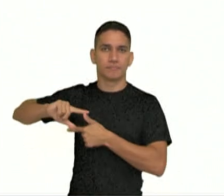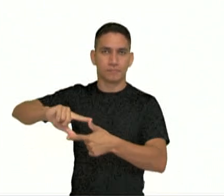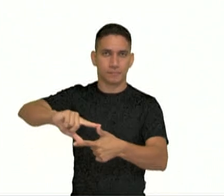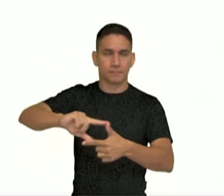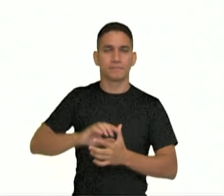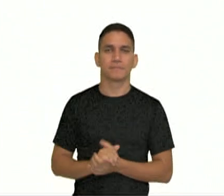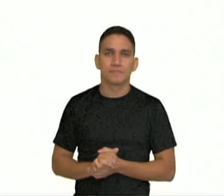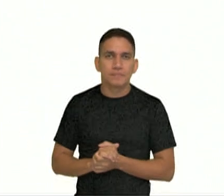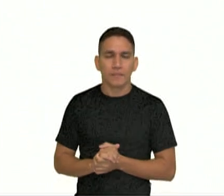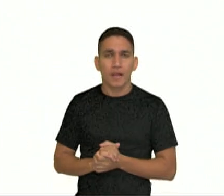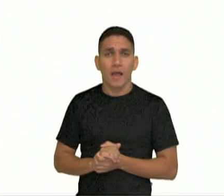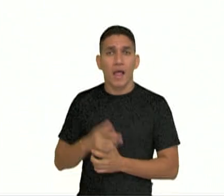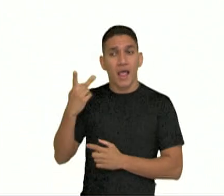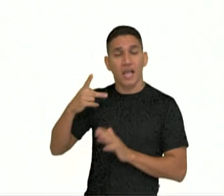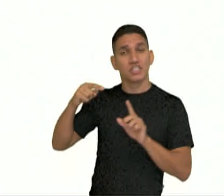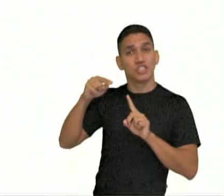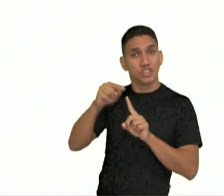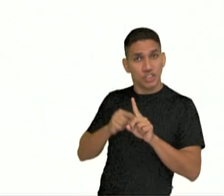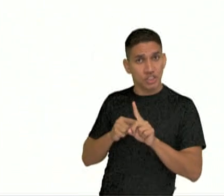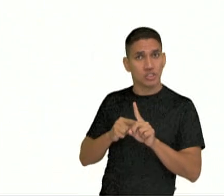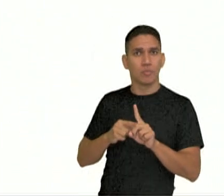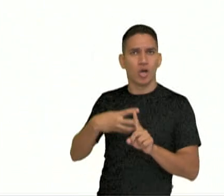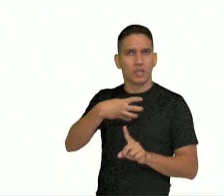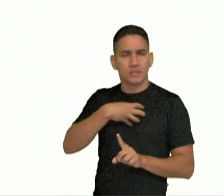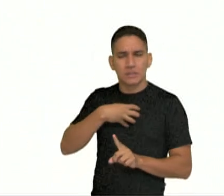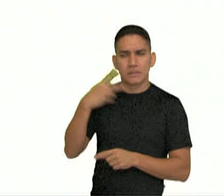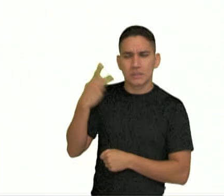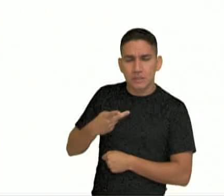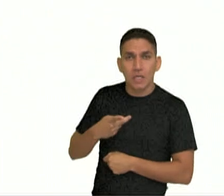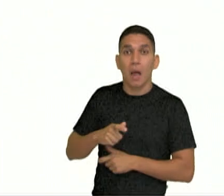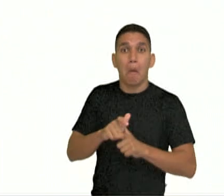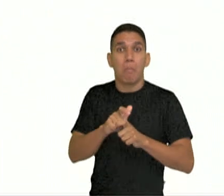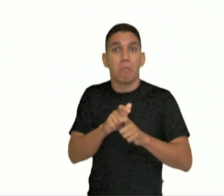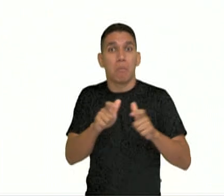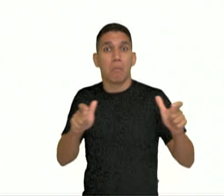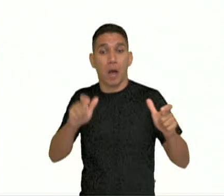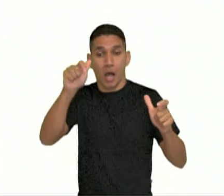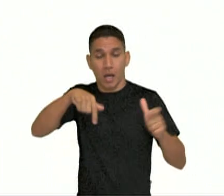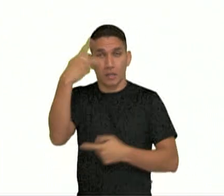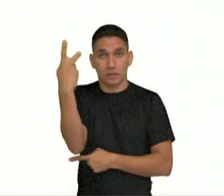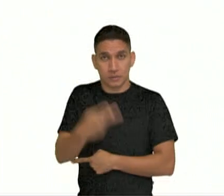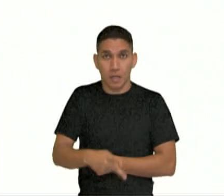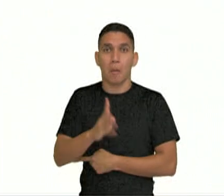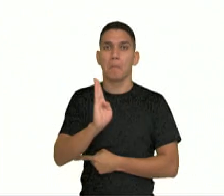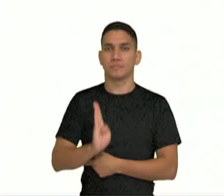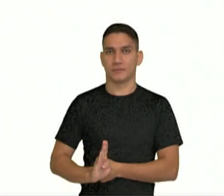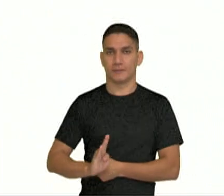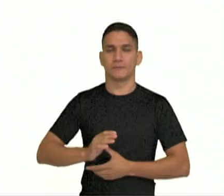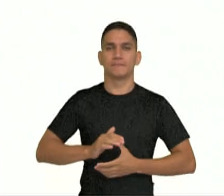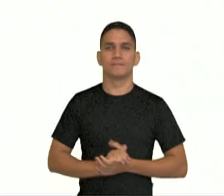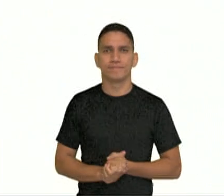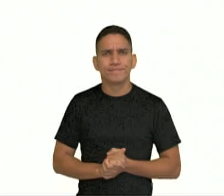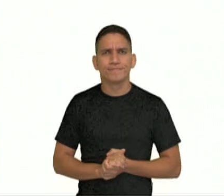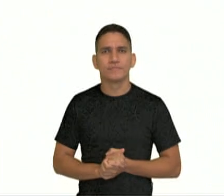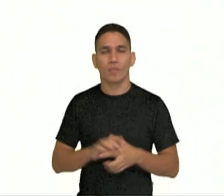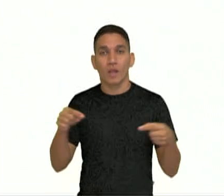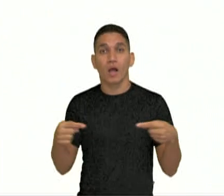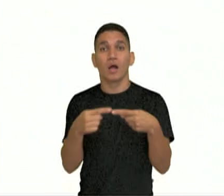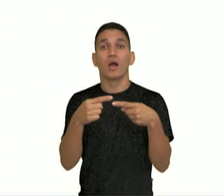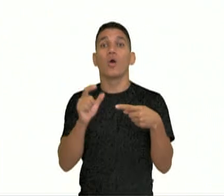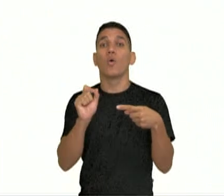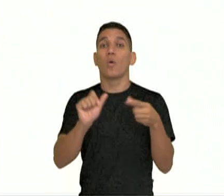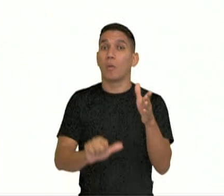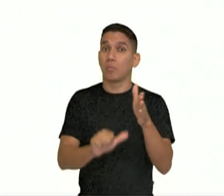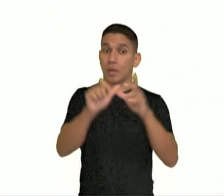tradicionais. Esse tipo de formato de áudio está cada vez mais popular no Brasil. Segundo o